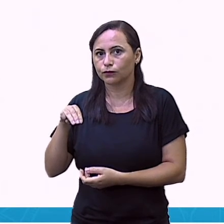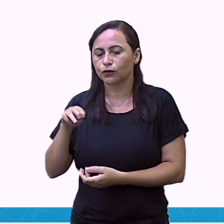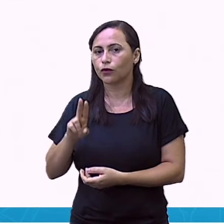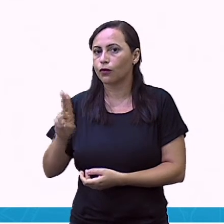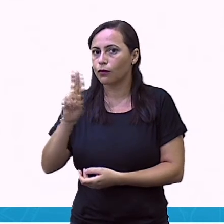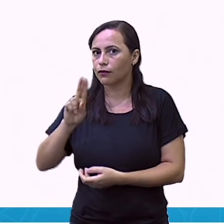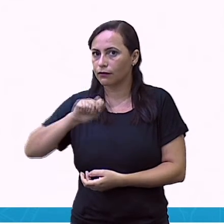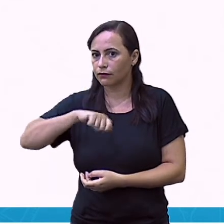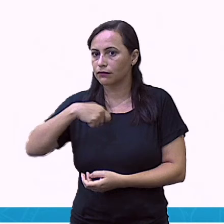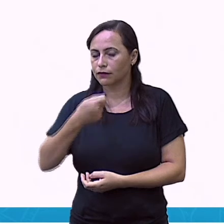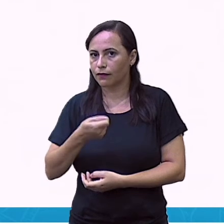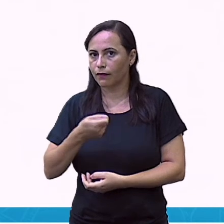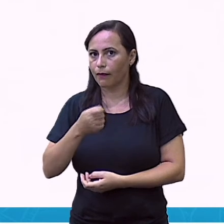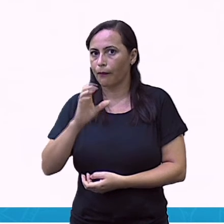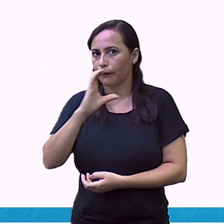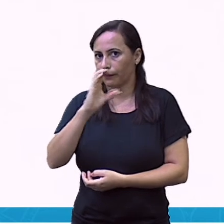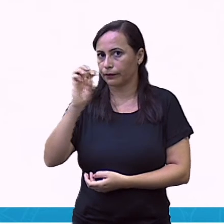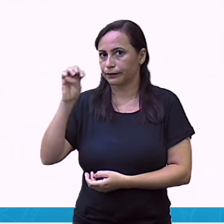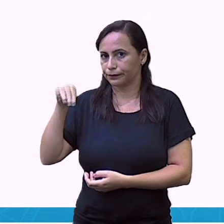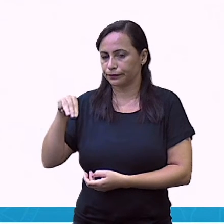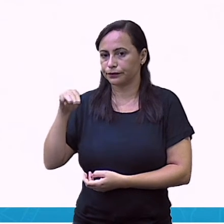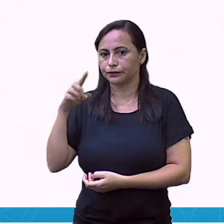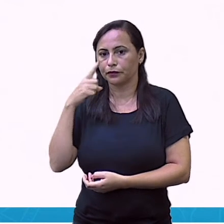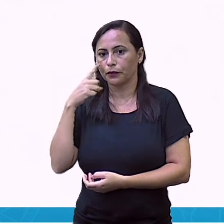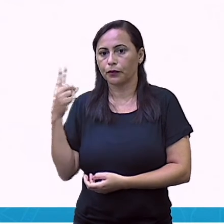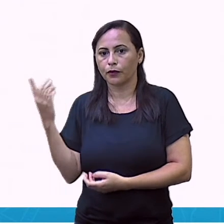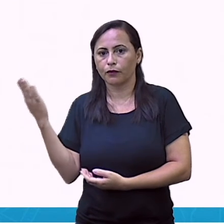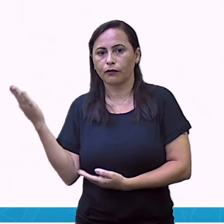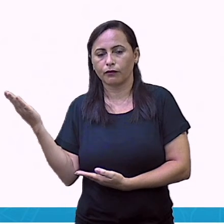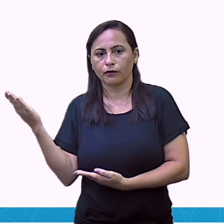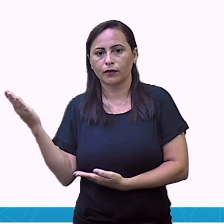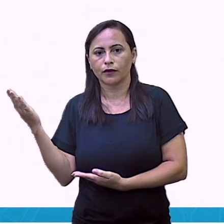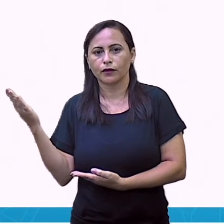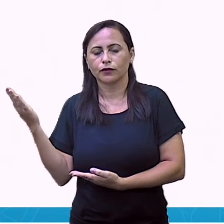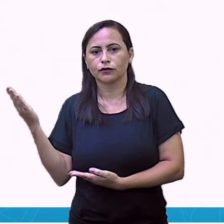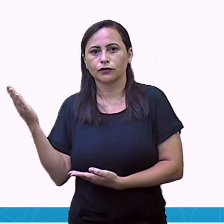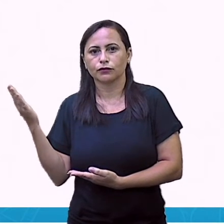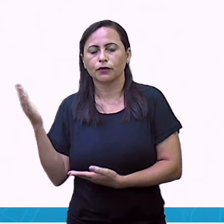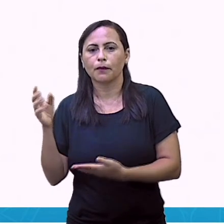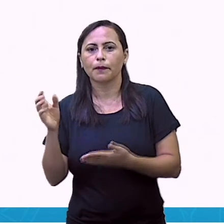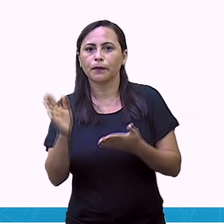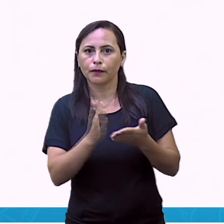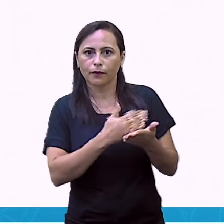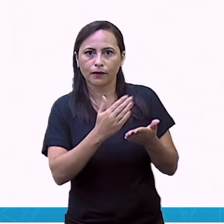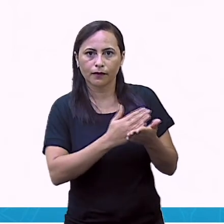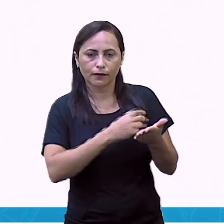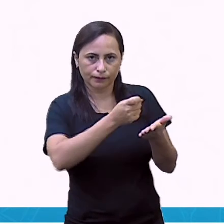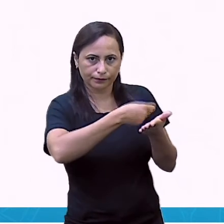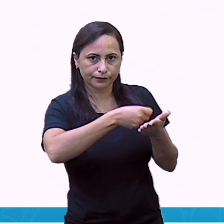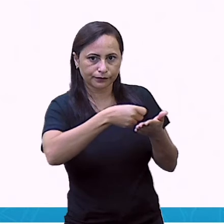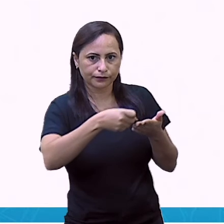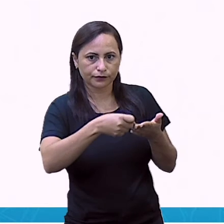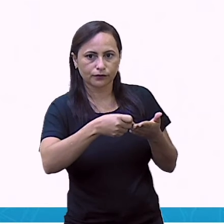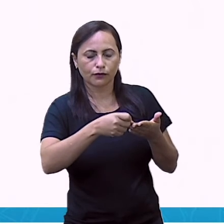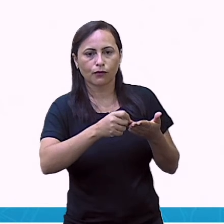siglas CM. Então, você vai olhar aqui o comprimento e vai anotar 8